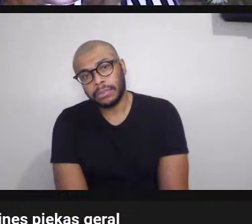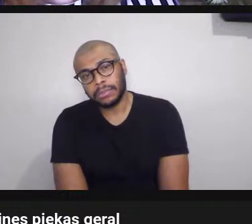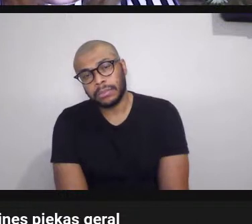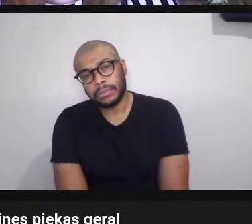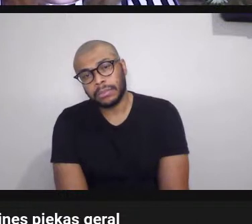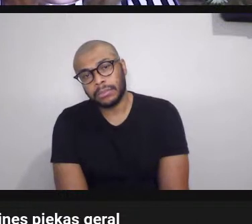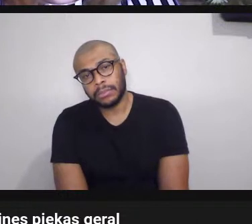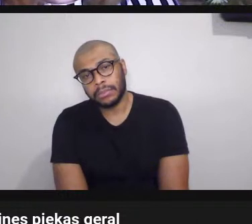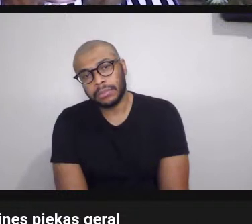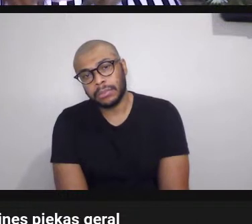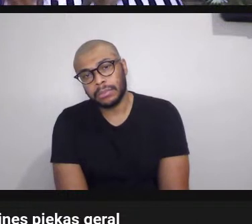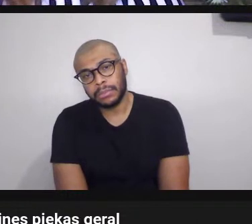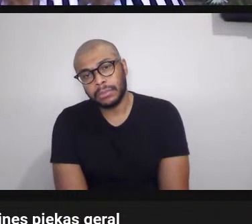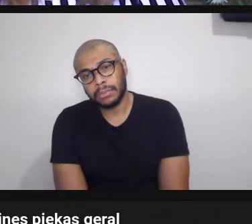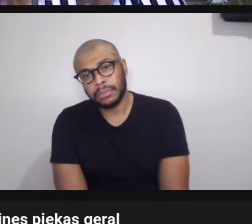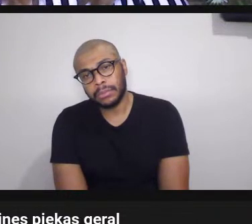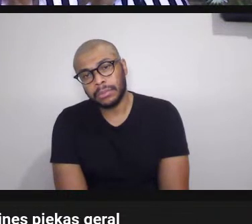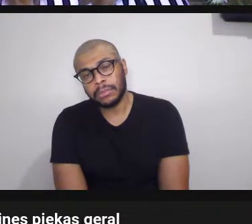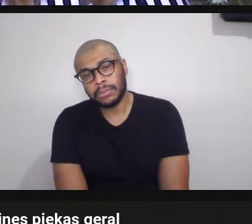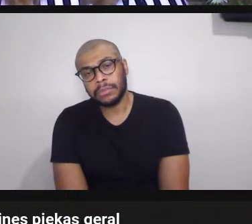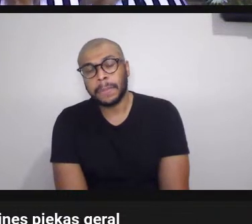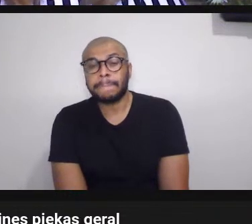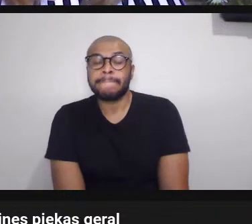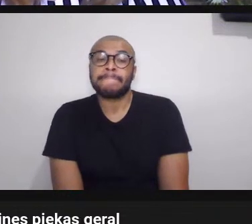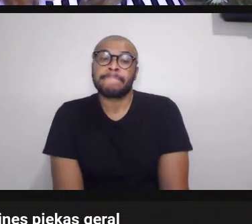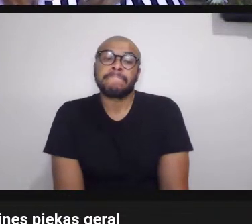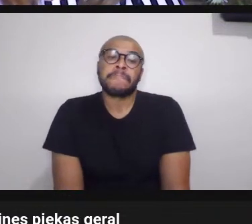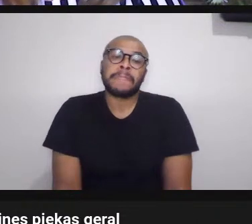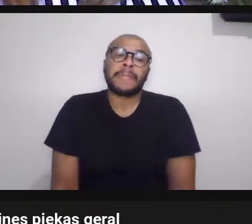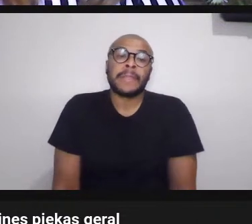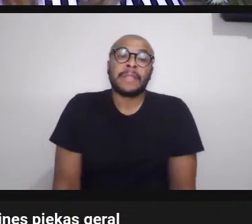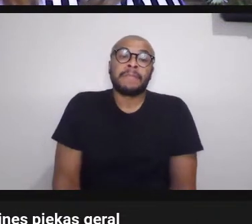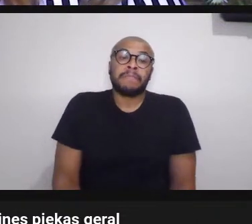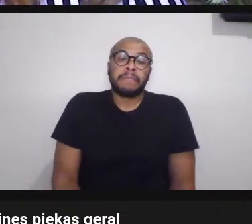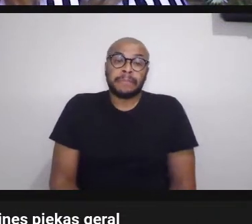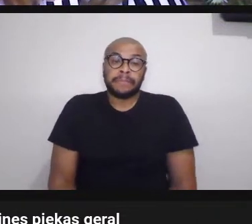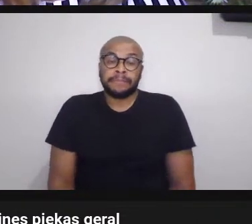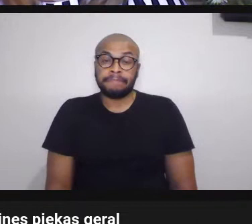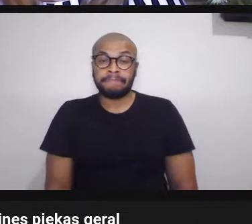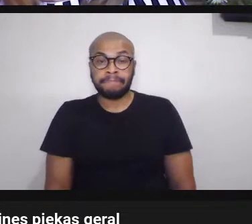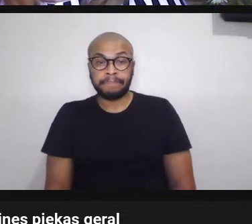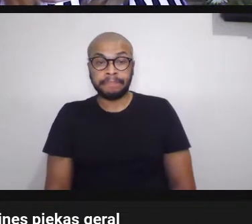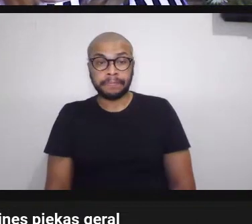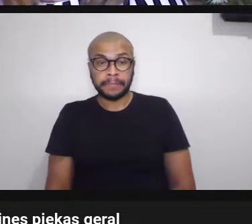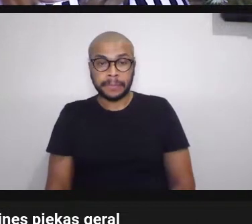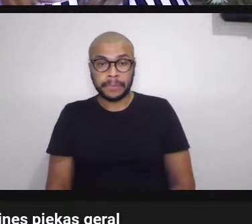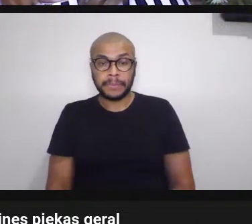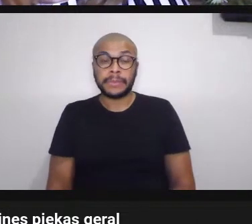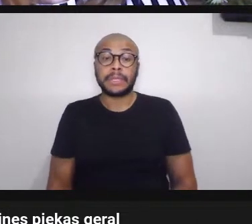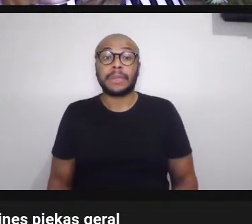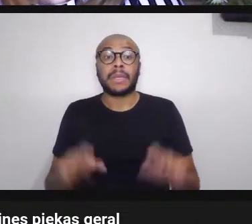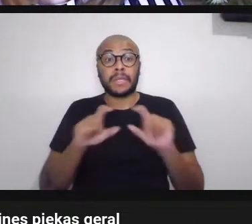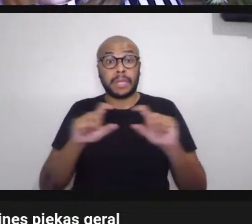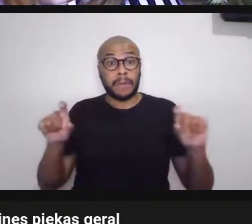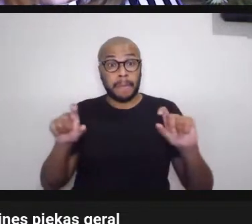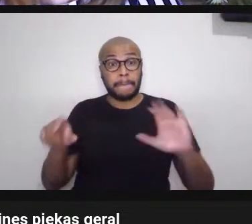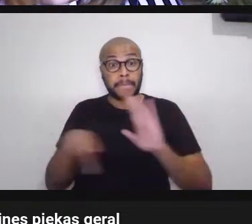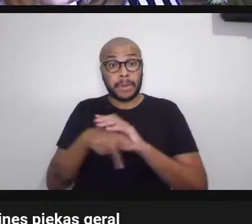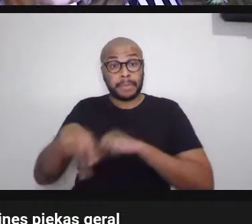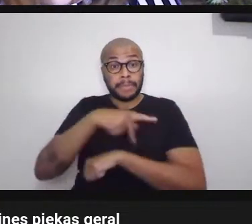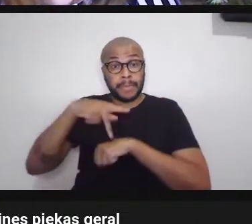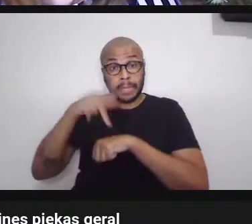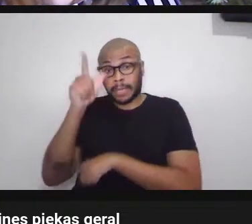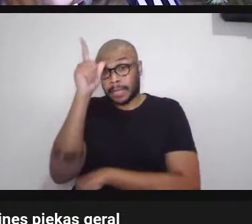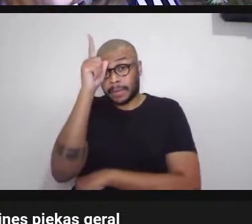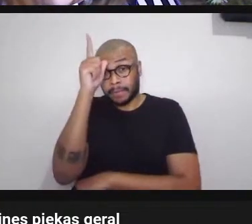mieć takie nazwisko. Profesora responde que esse sobrenomes alemães, como Schulz ou